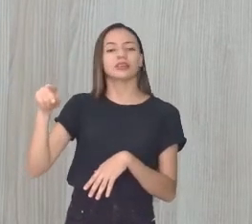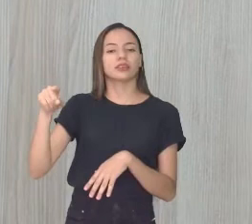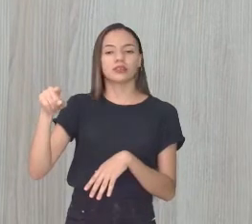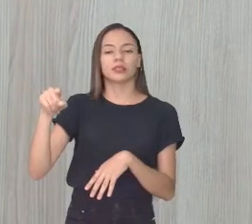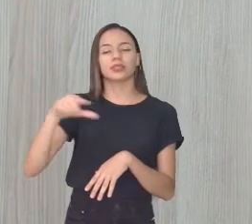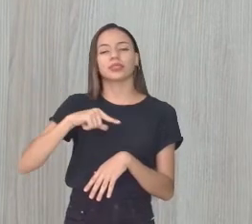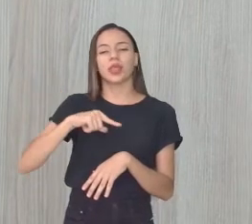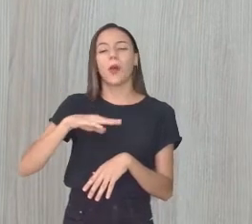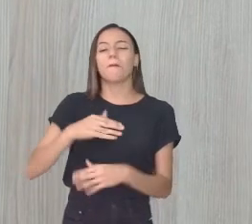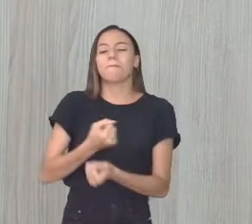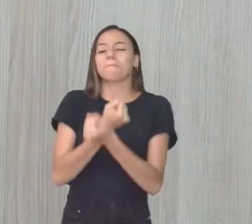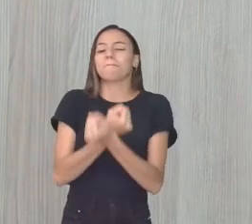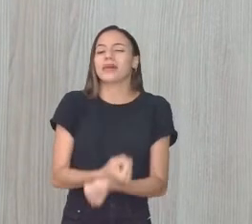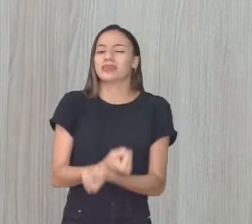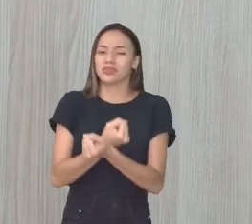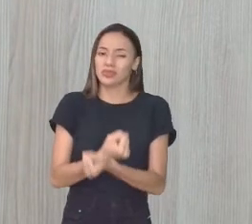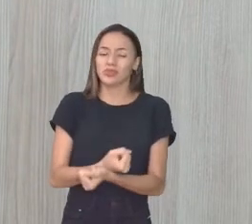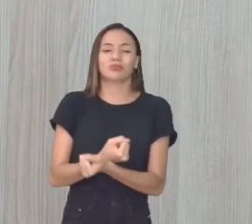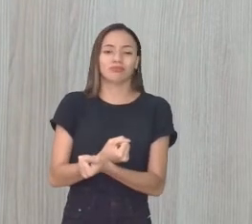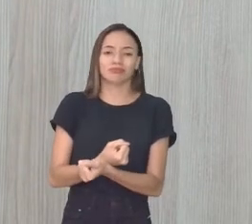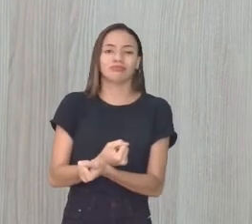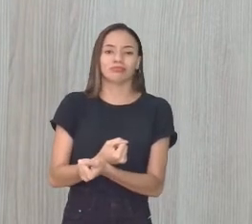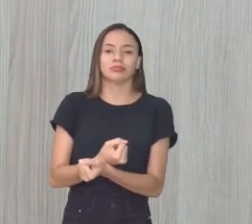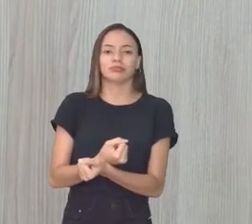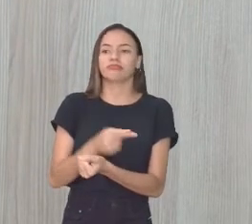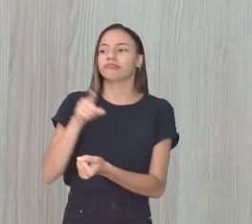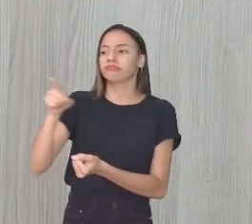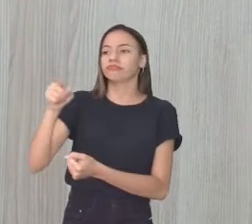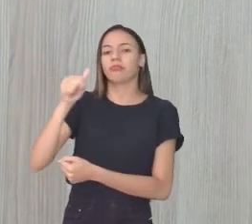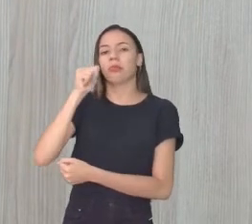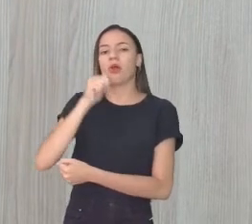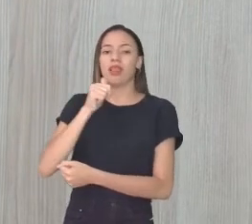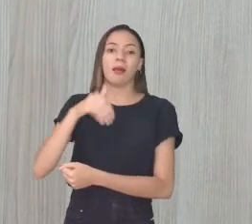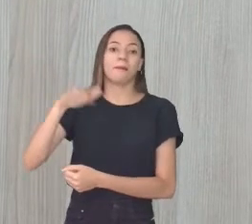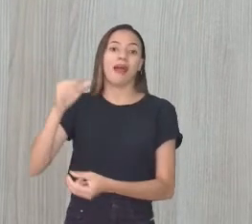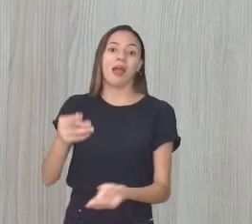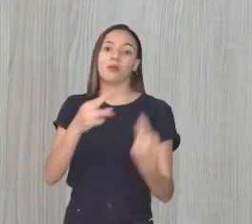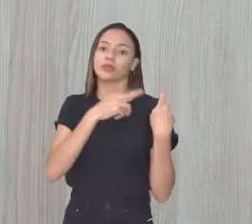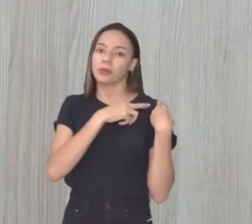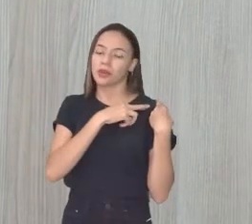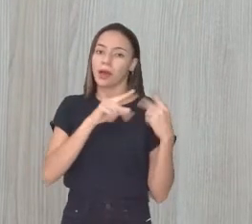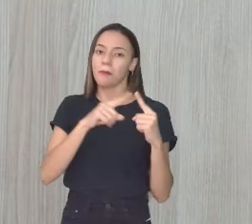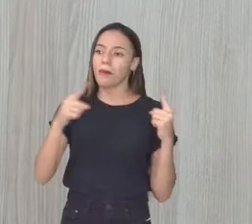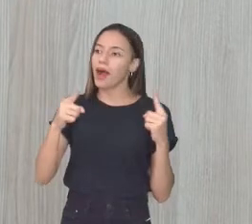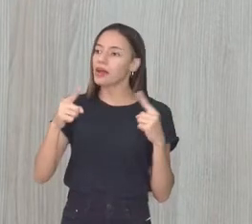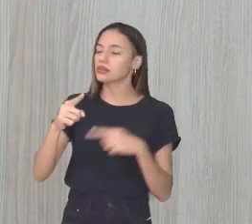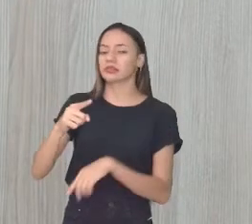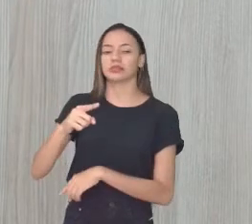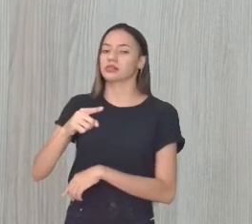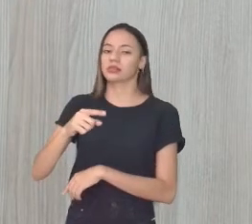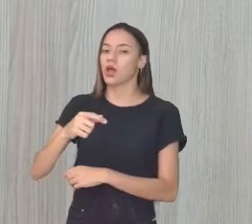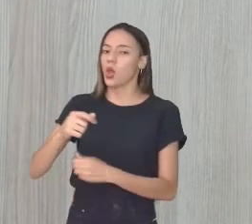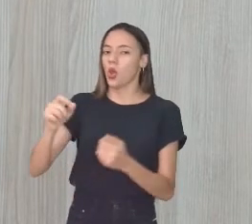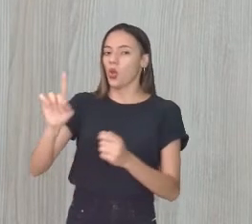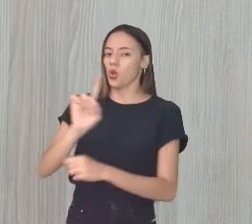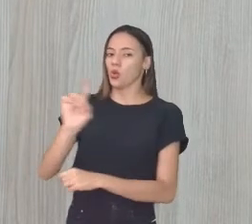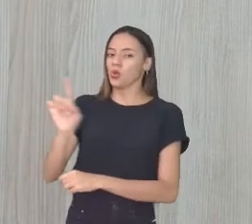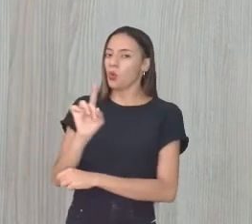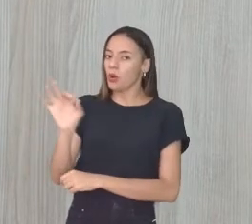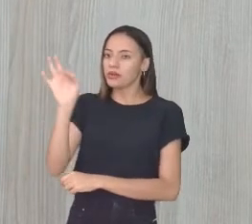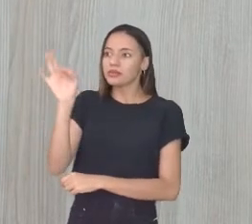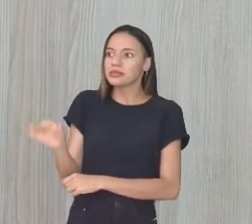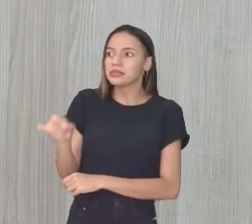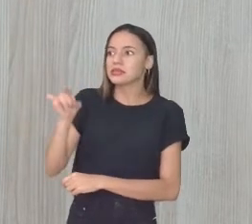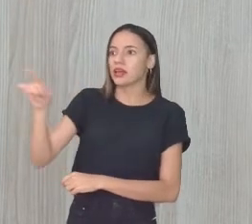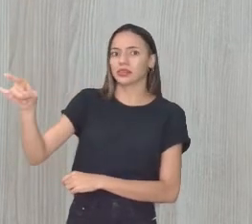carga maior em cima das mulheres, que não deveria, né? Mas, infelizmente, claro que